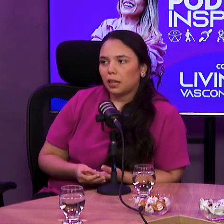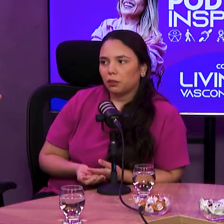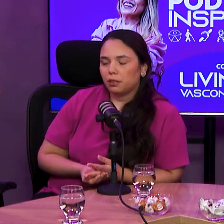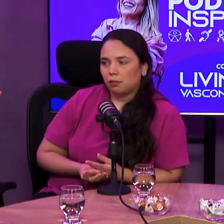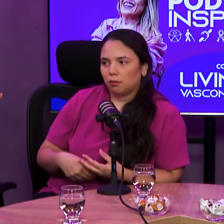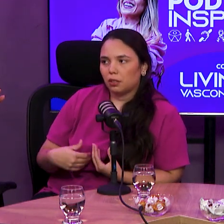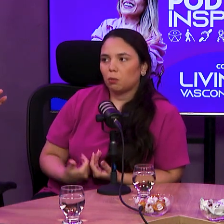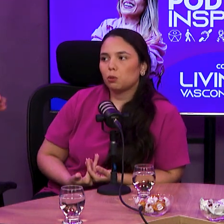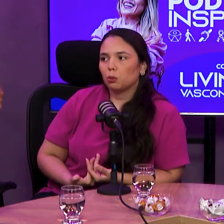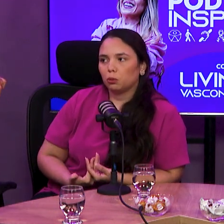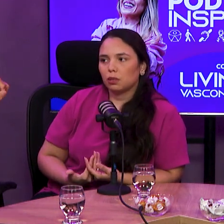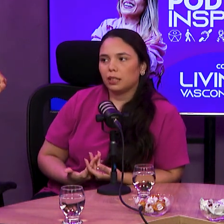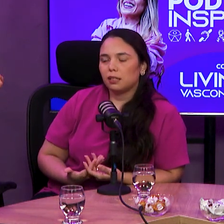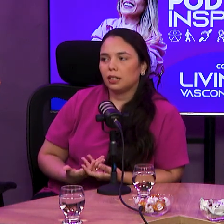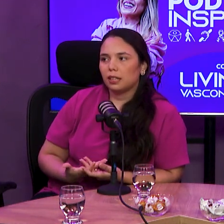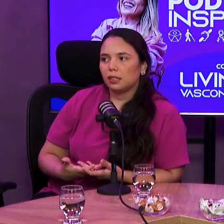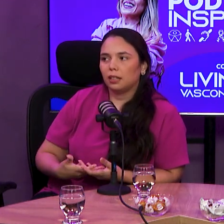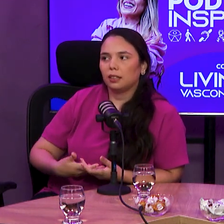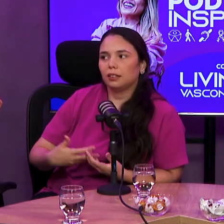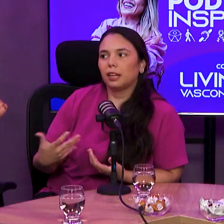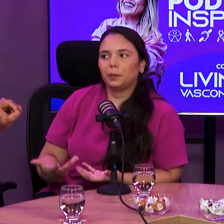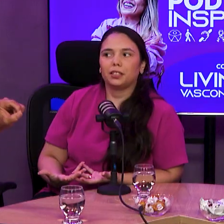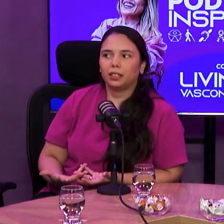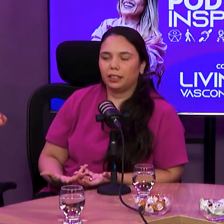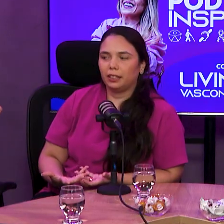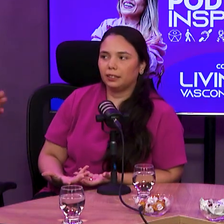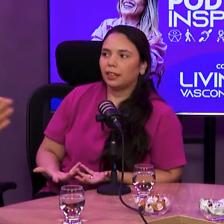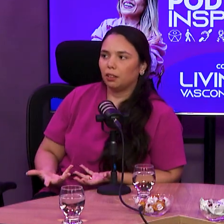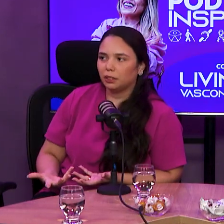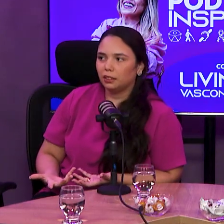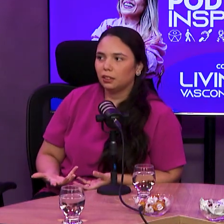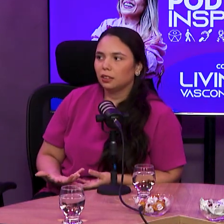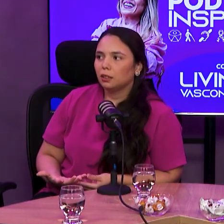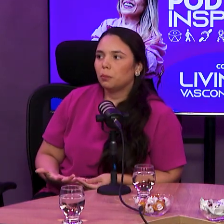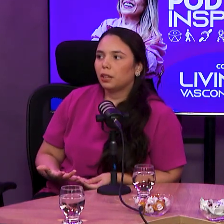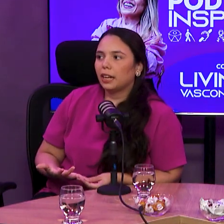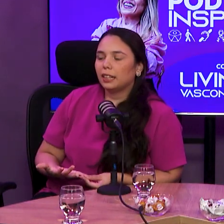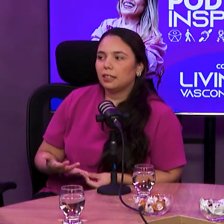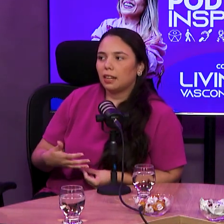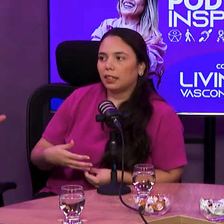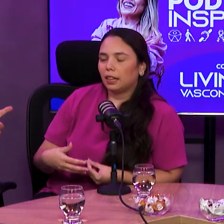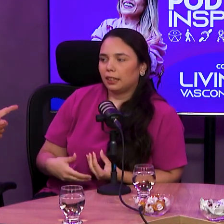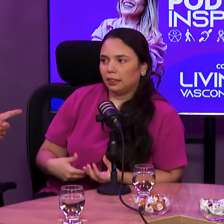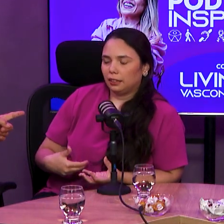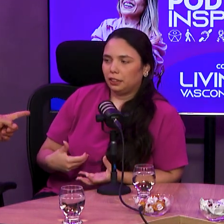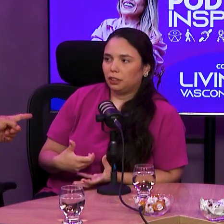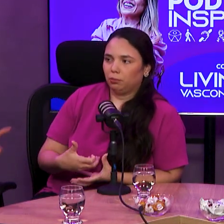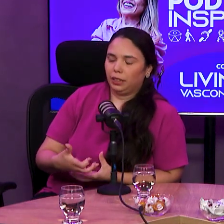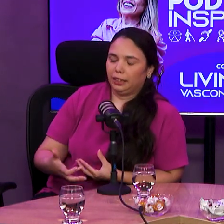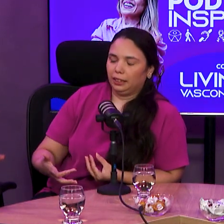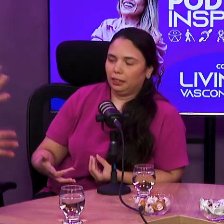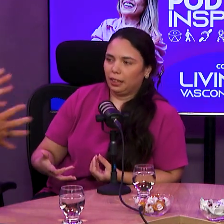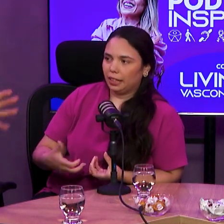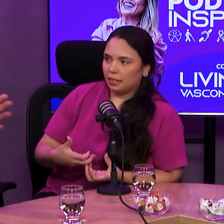consultado para nós que somos surdos, né? Se Isso, esse tá certo, intérprete é ideal, né? Porque aquela